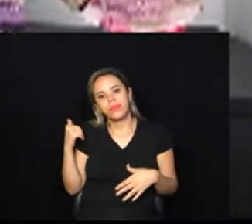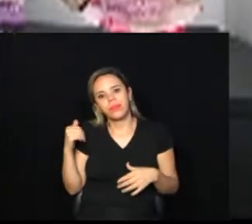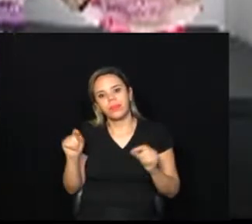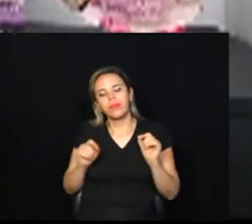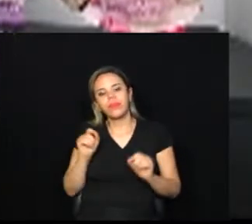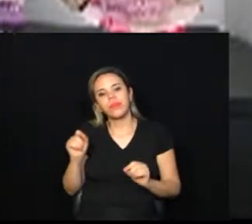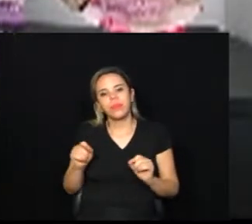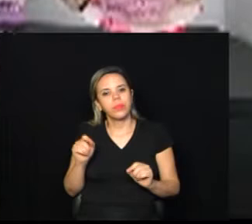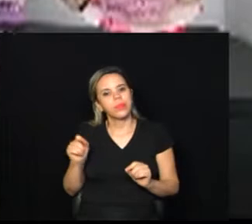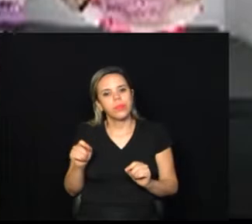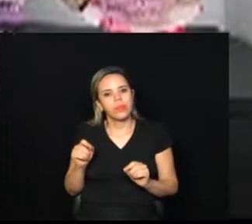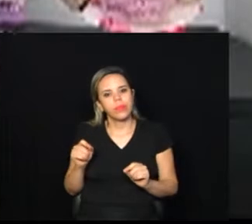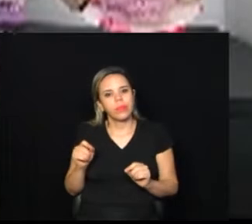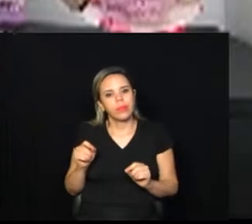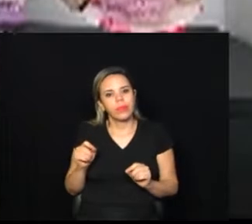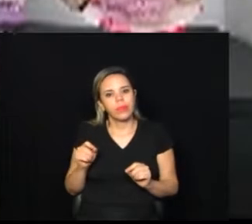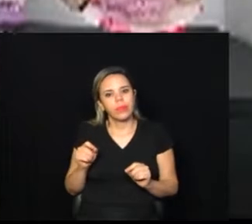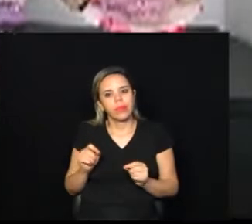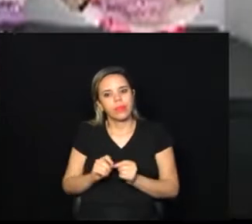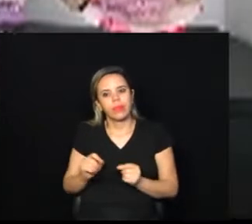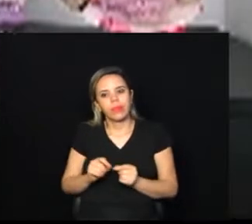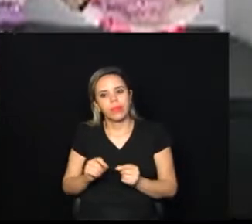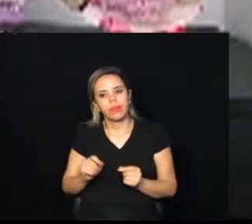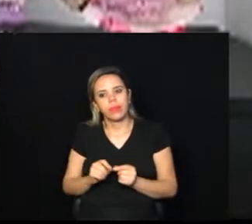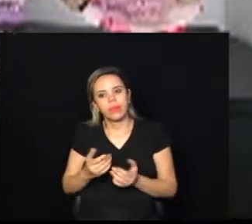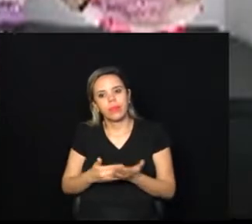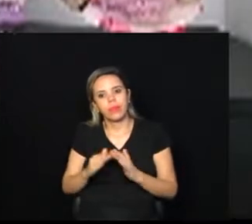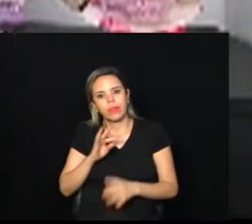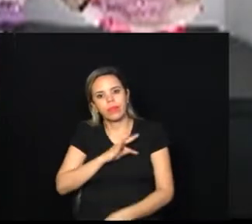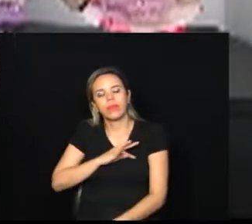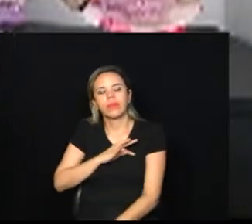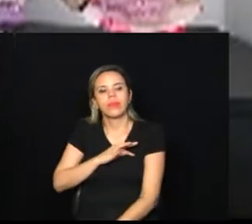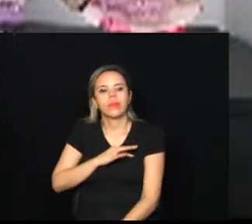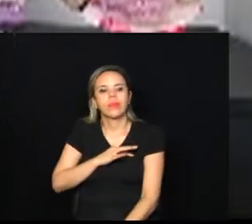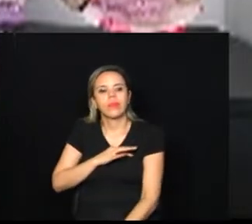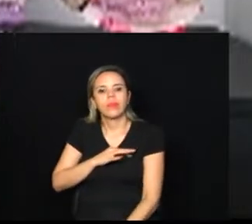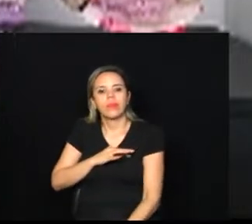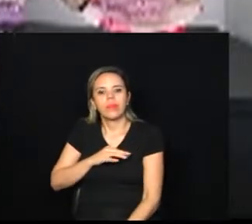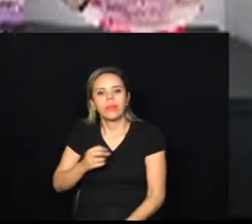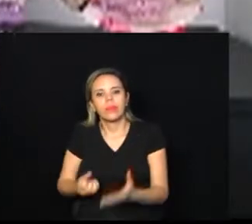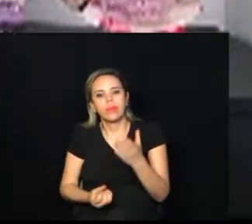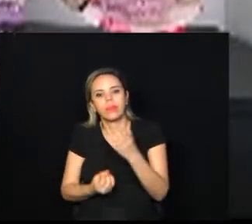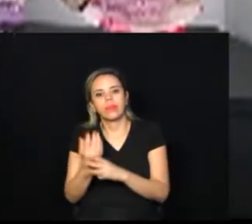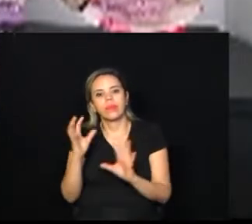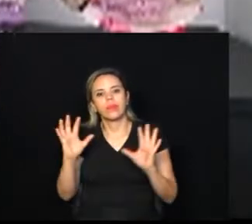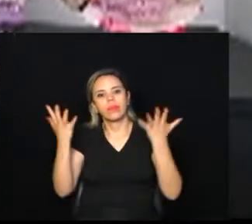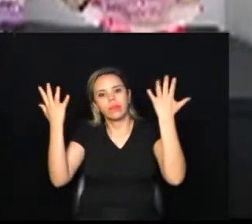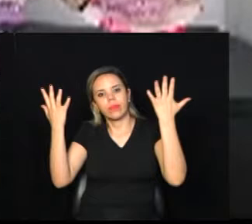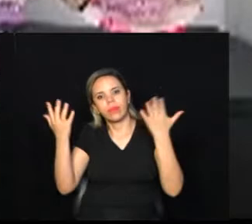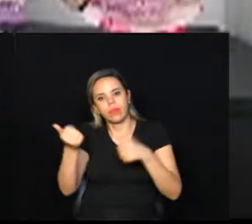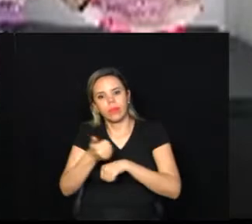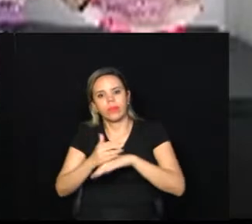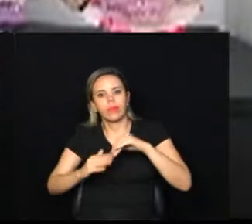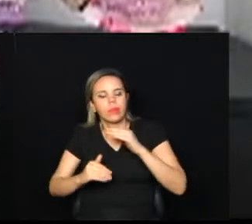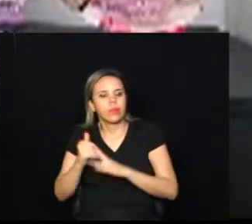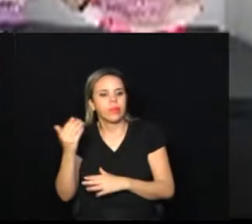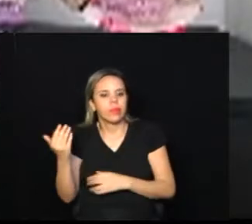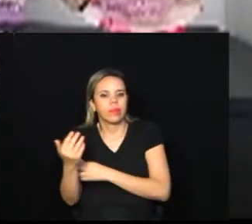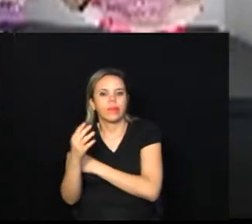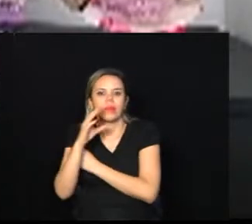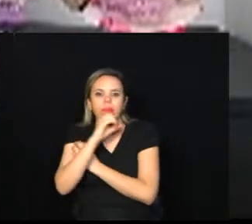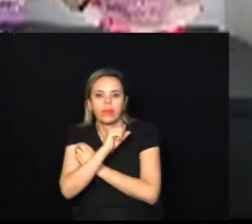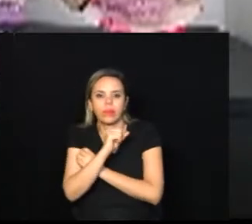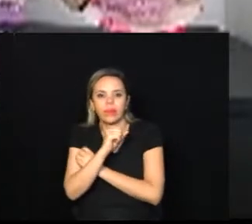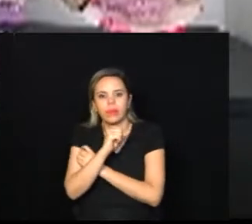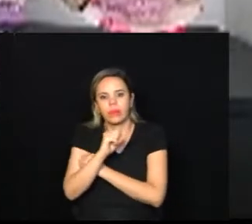o que iria fazer ali na escola técnica. E assim nasceu o evento Fórum de Profissões. E neste